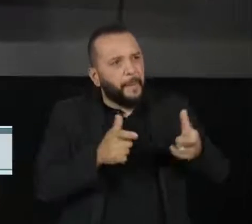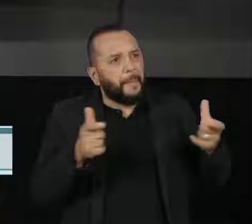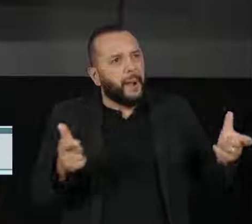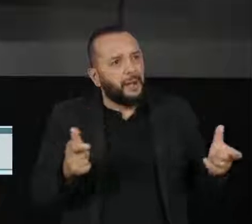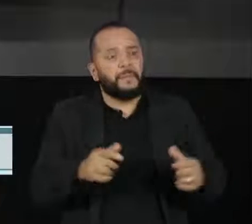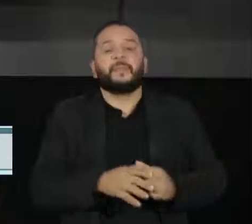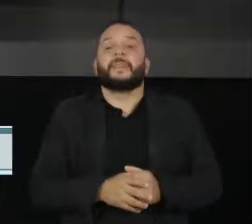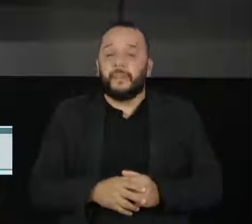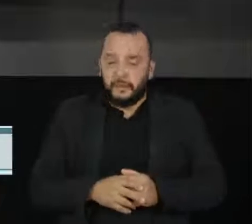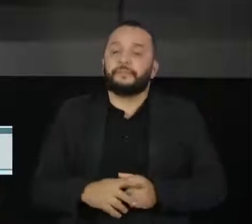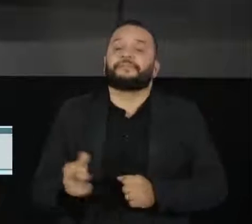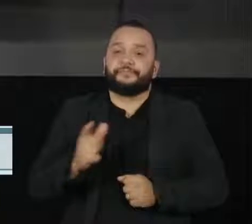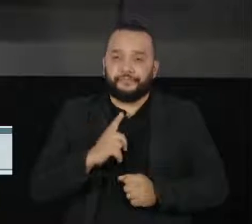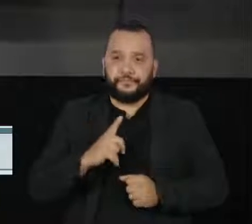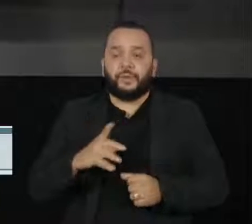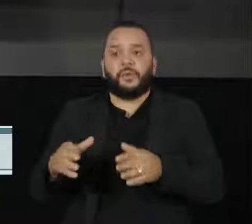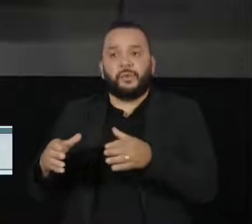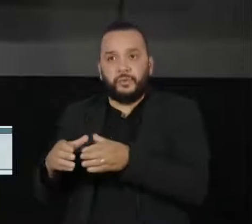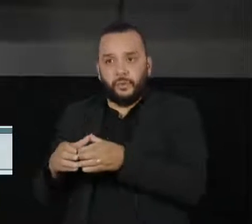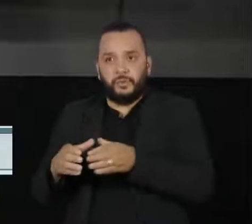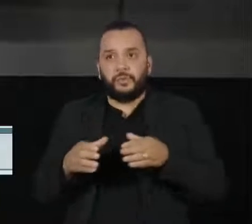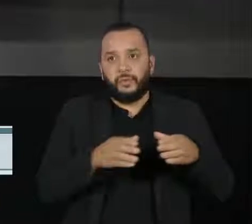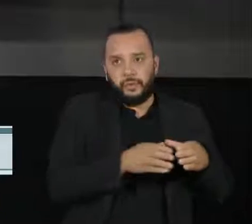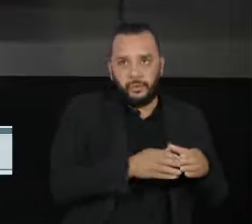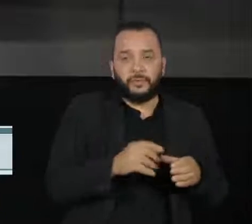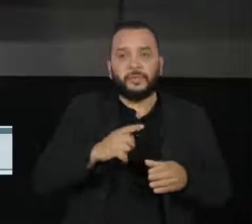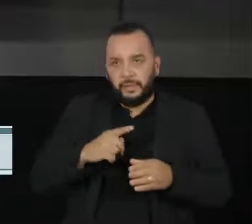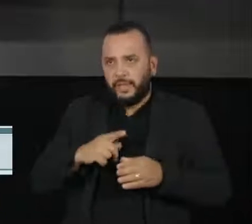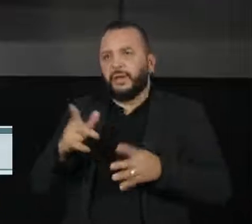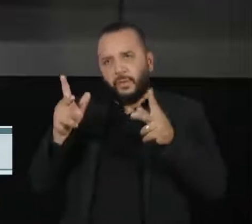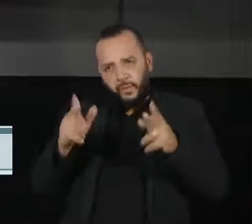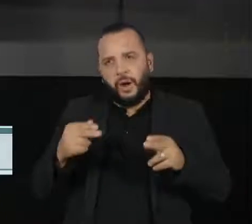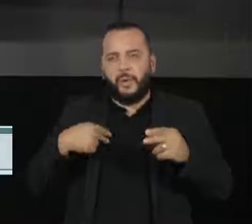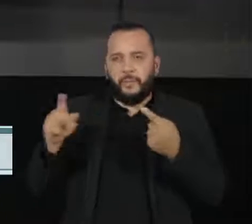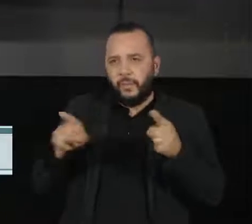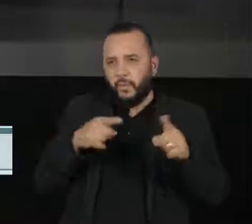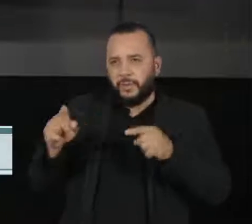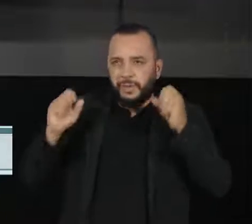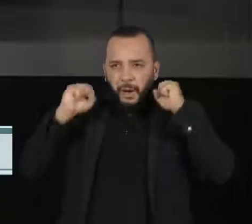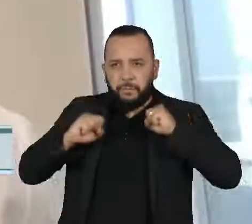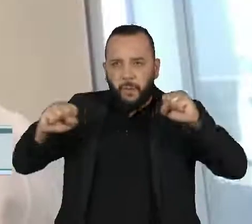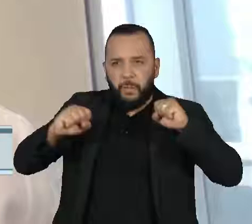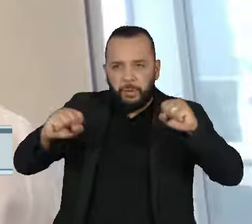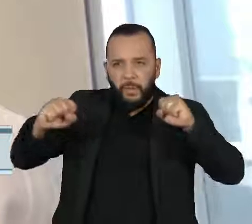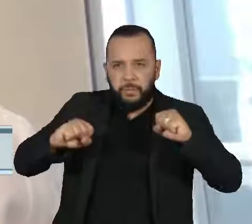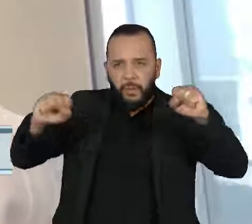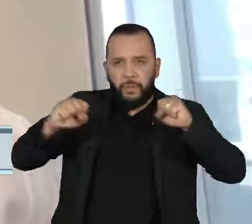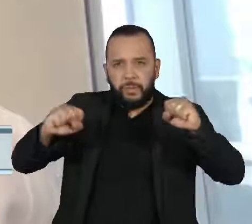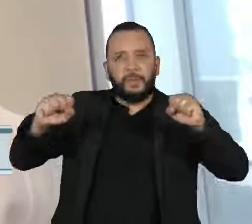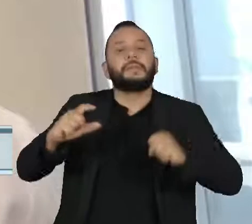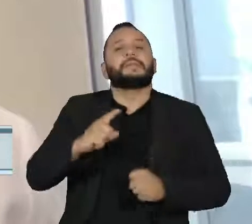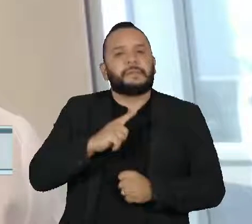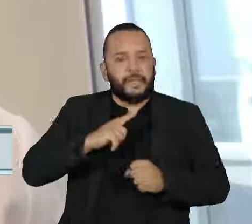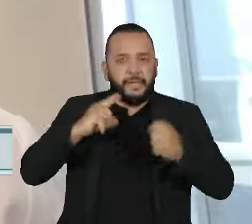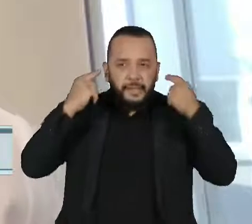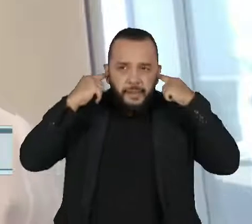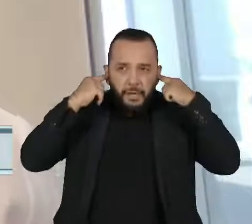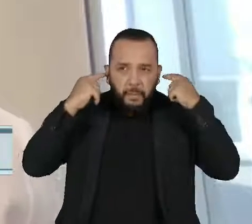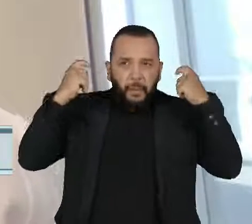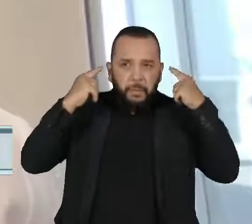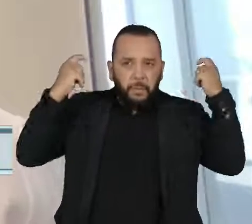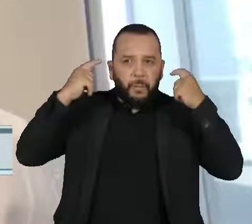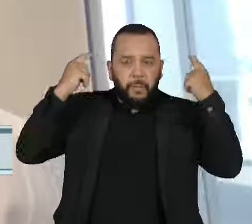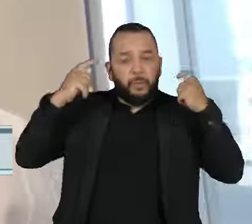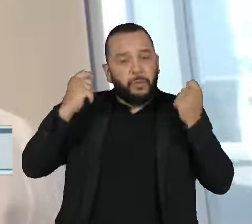acho que existem dois grandes grupos, né, que são as perdas recreacionais, que eu mencionei, que hoje estão bastante visadas para evitar com que os jovens